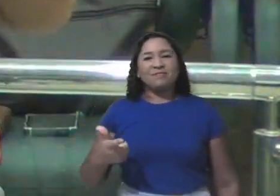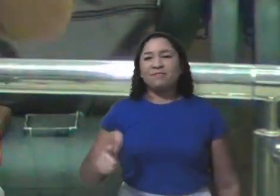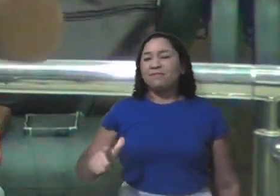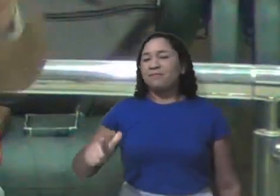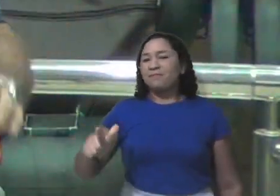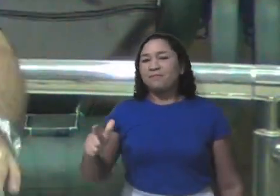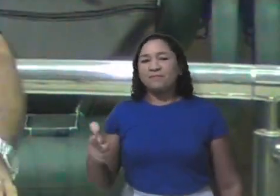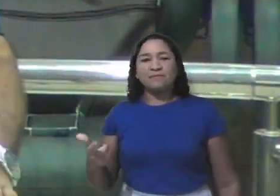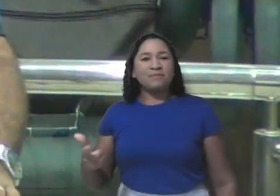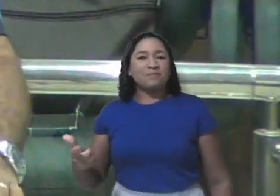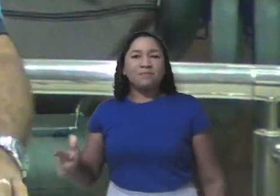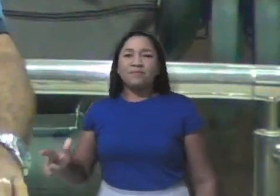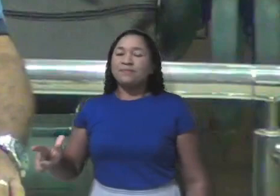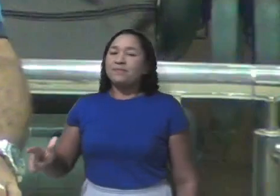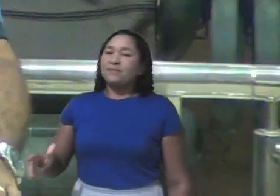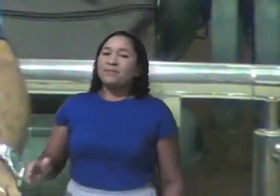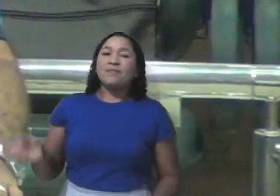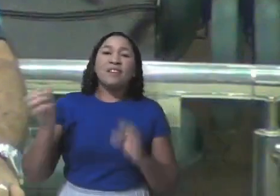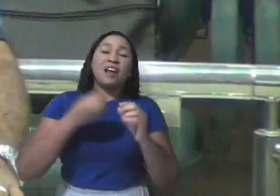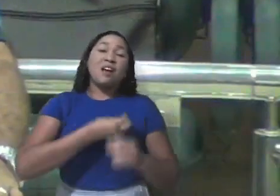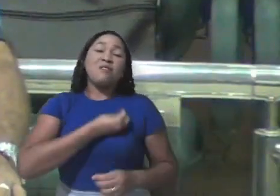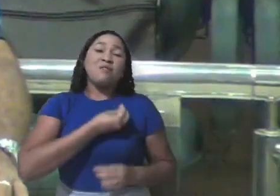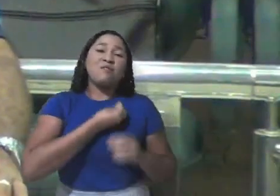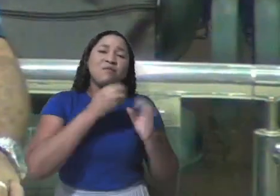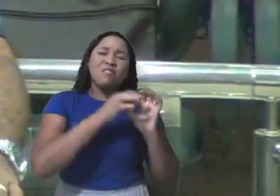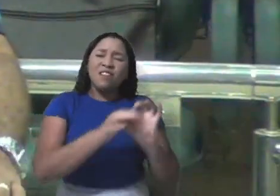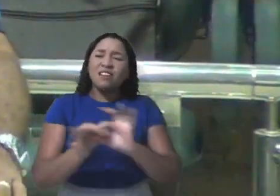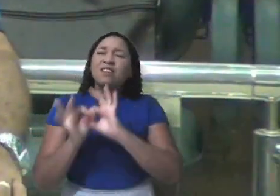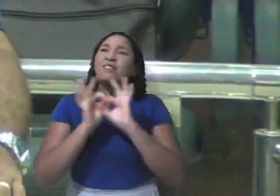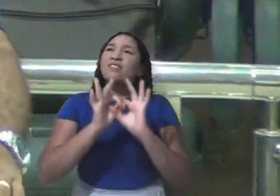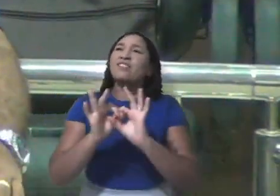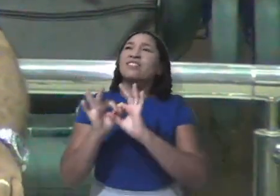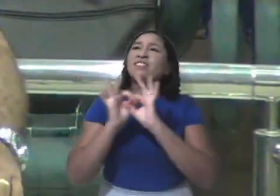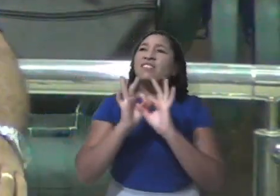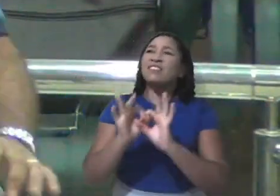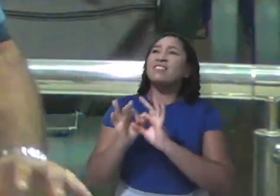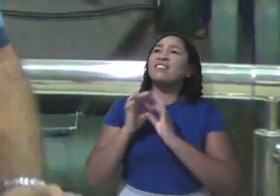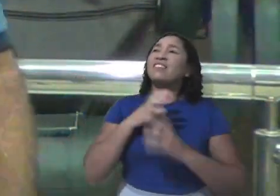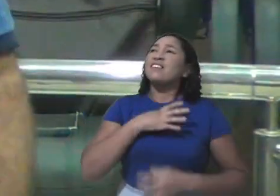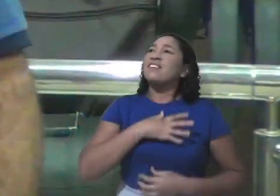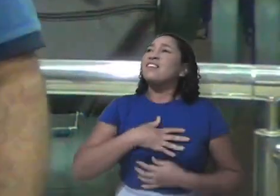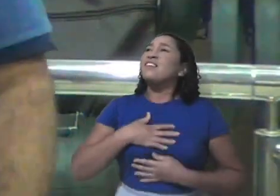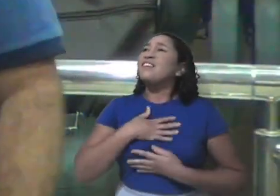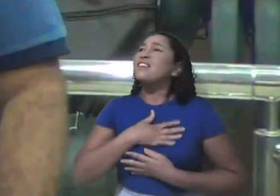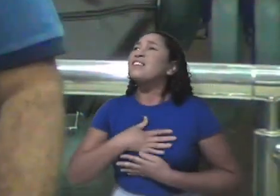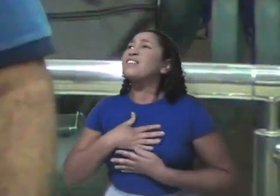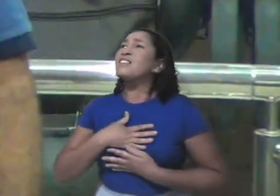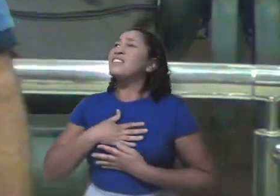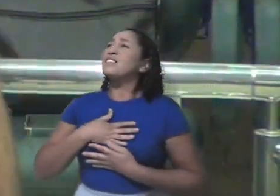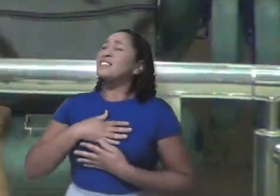para quem estar em ti, querido